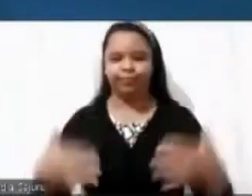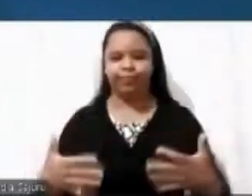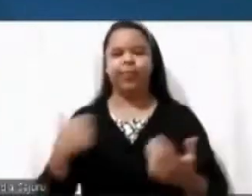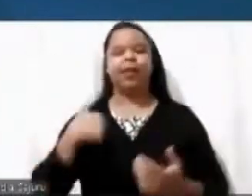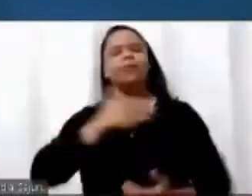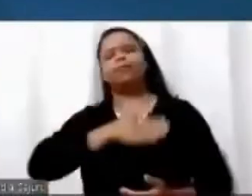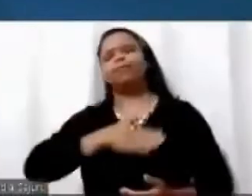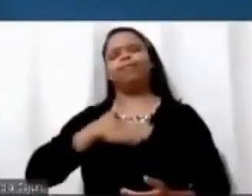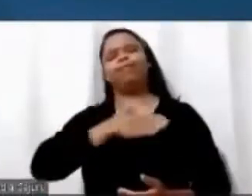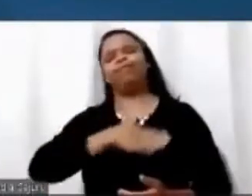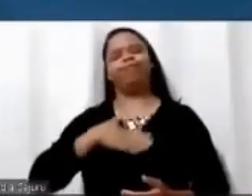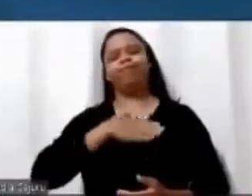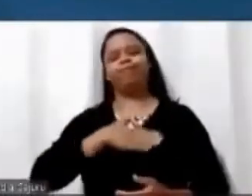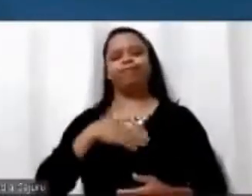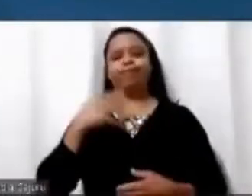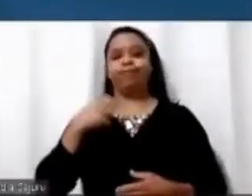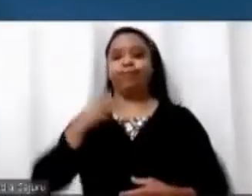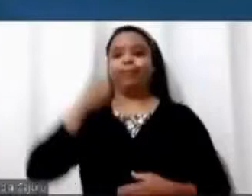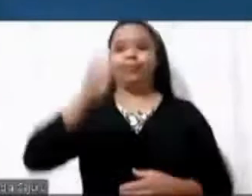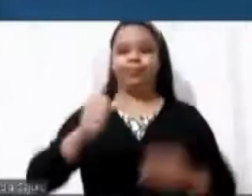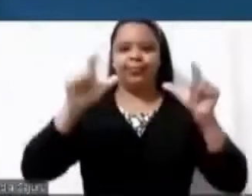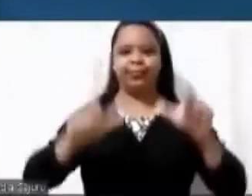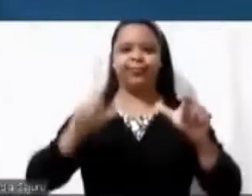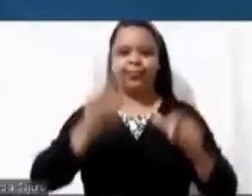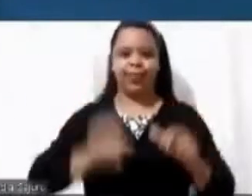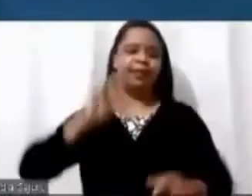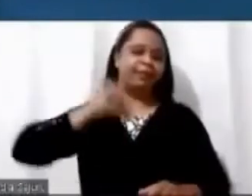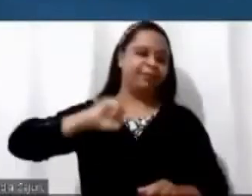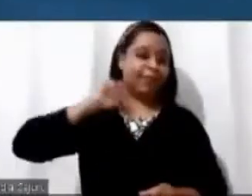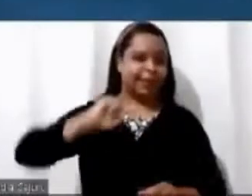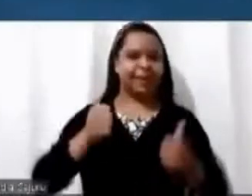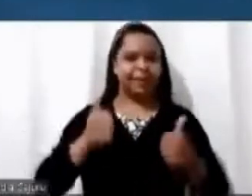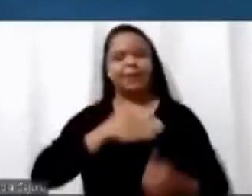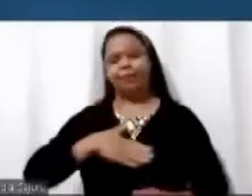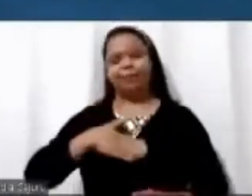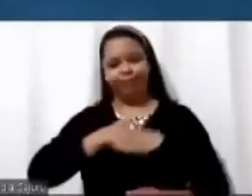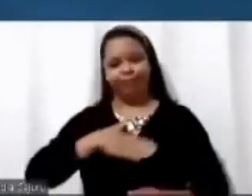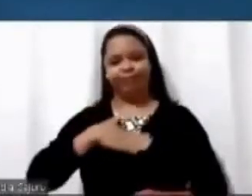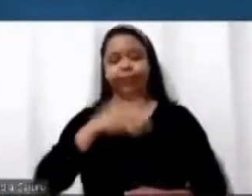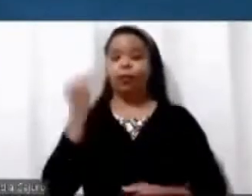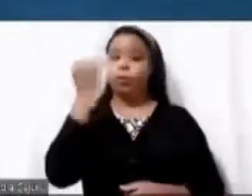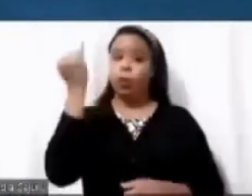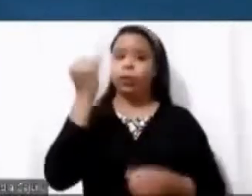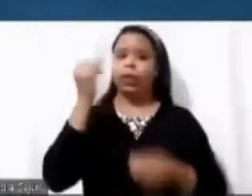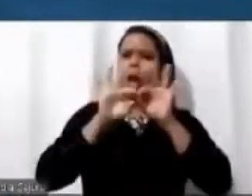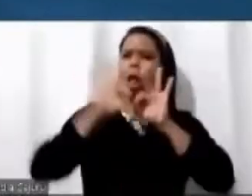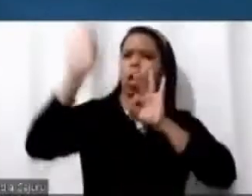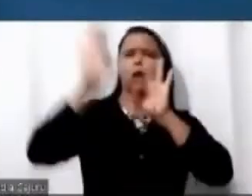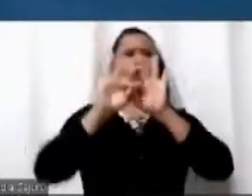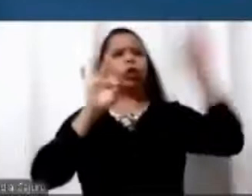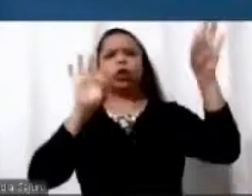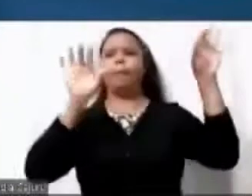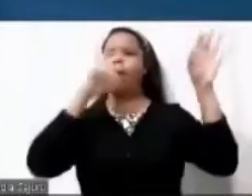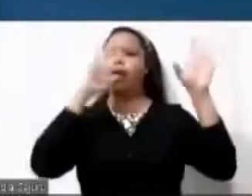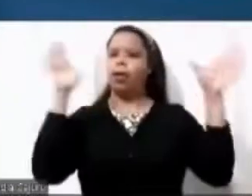poucos proveitos dessa situação em que vivemos, que é encurtar as distâncias e, de certa forma,